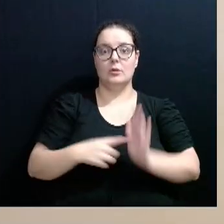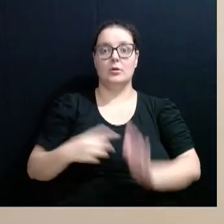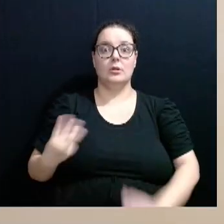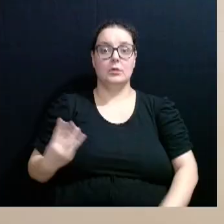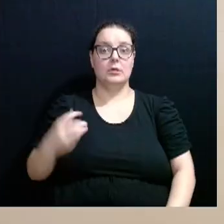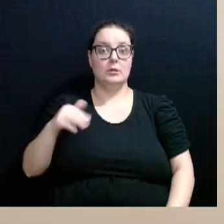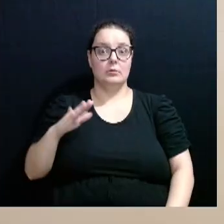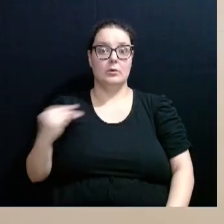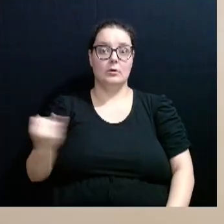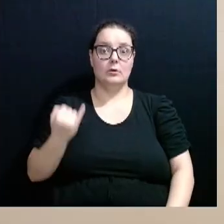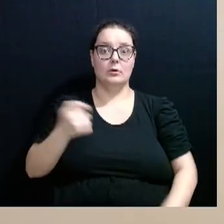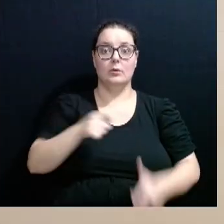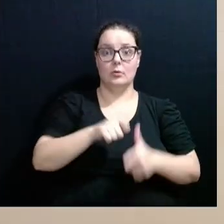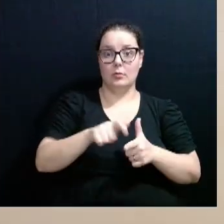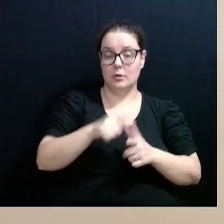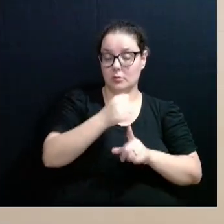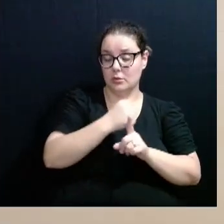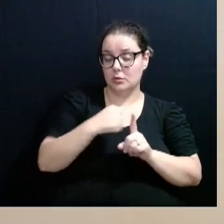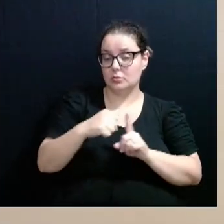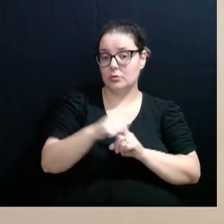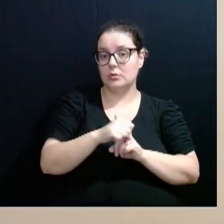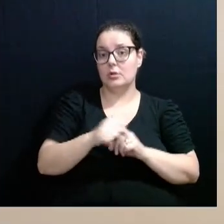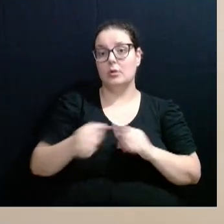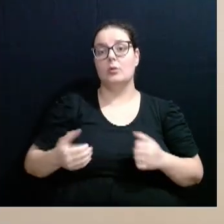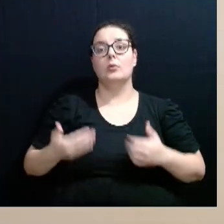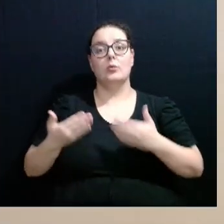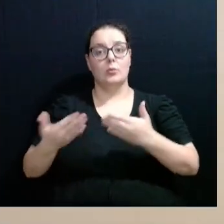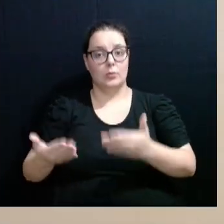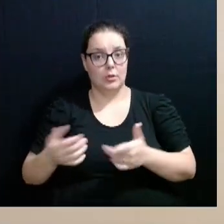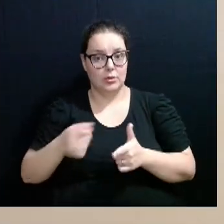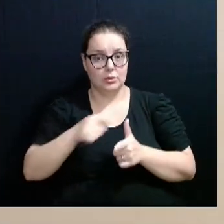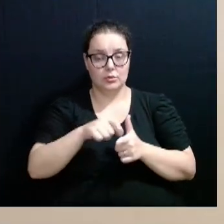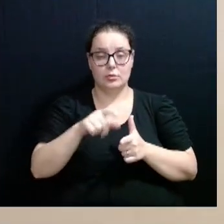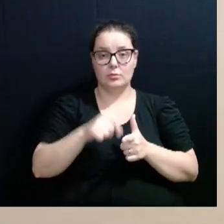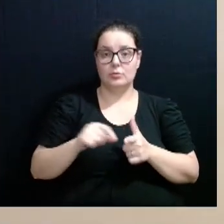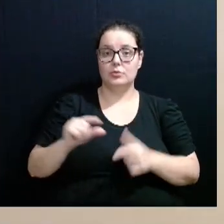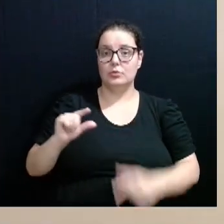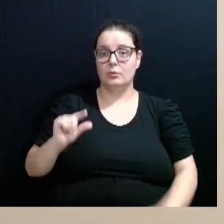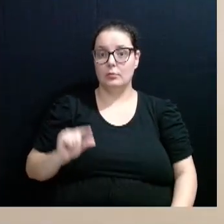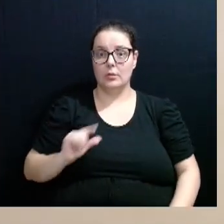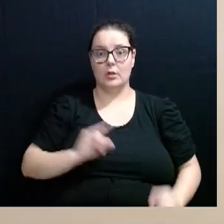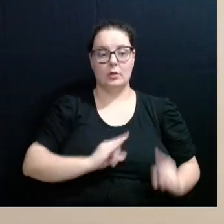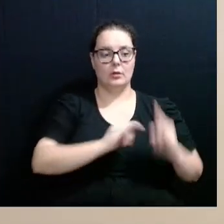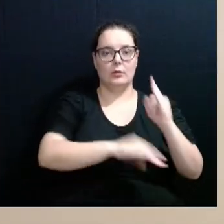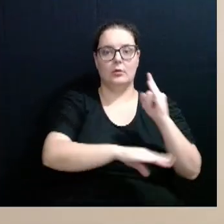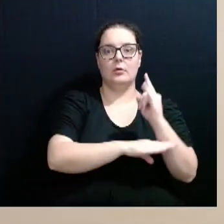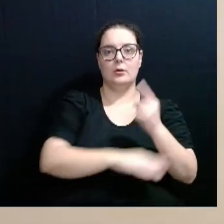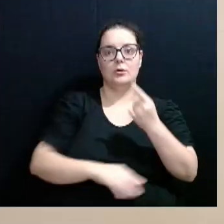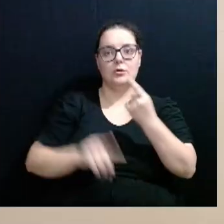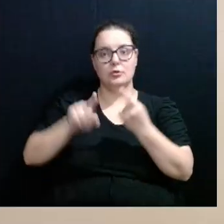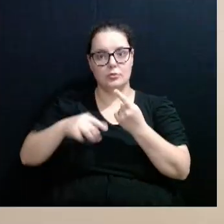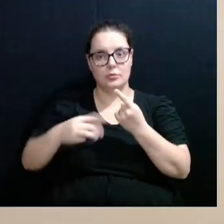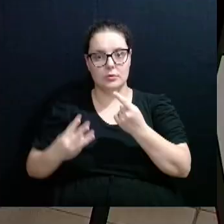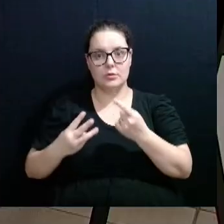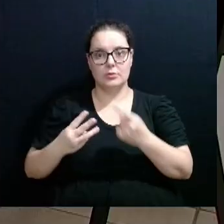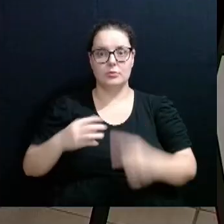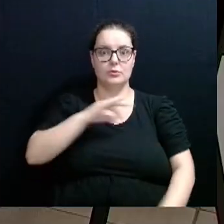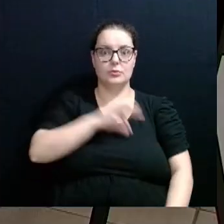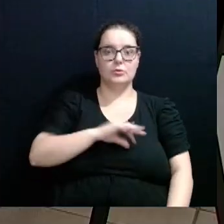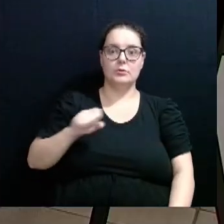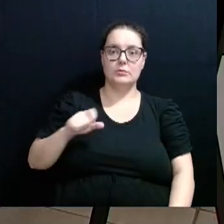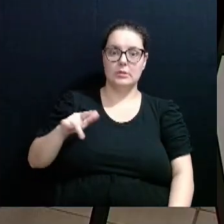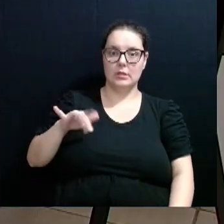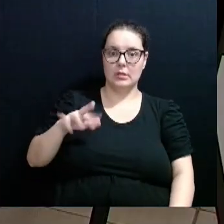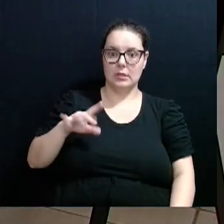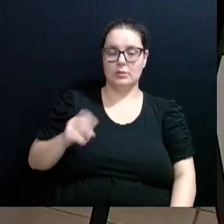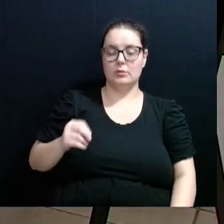aluguel solidário. Oferecer aluguel de um pequeno apartamento por 1/3 do salário mínimo. Sim, agora quando vocês tiveram